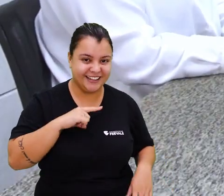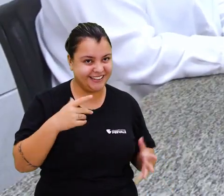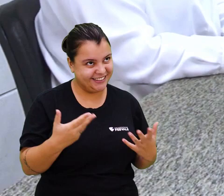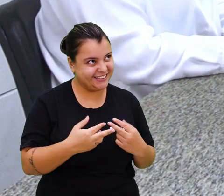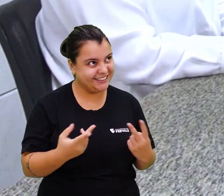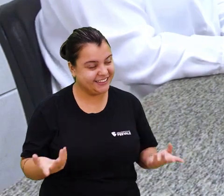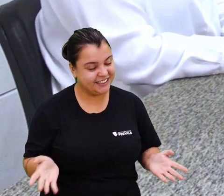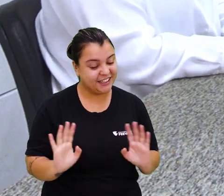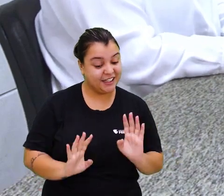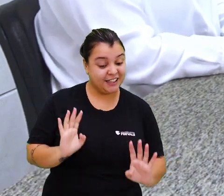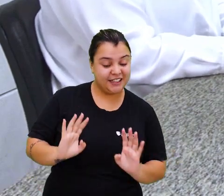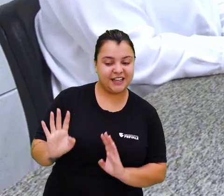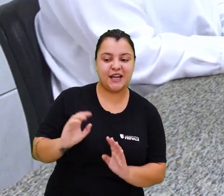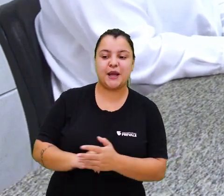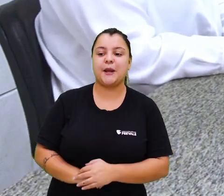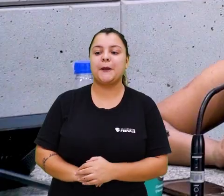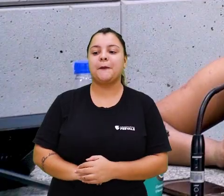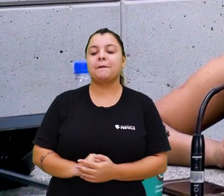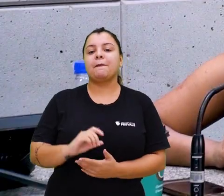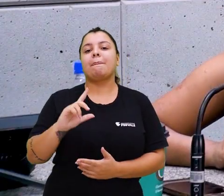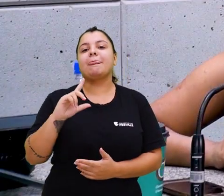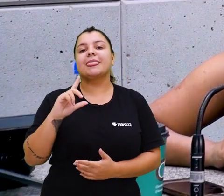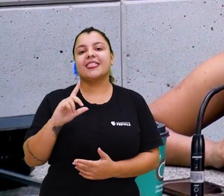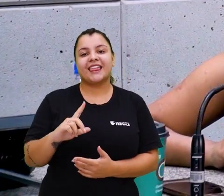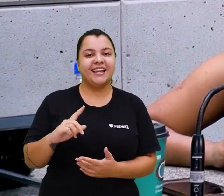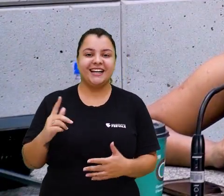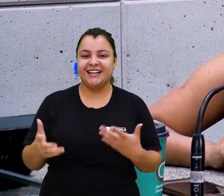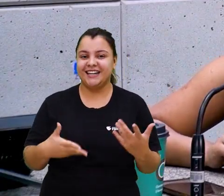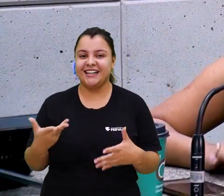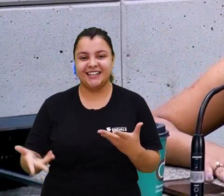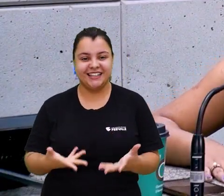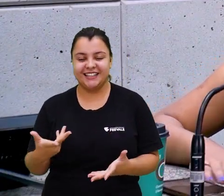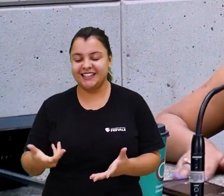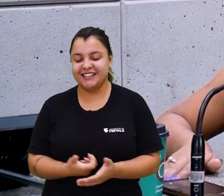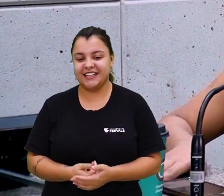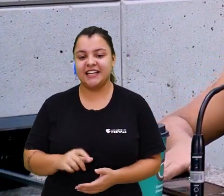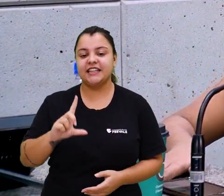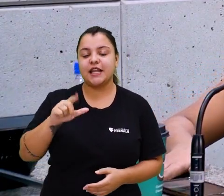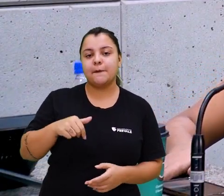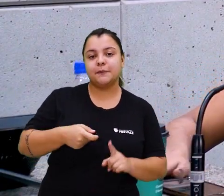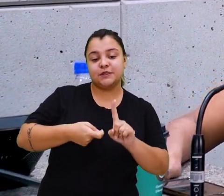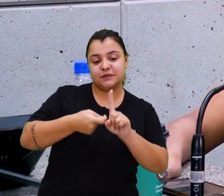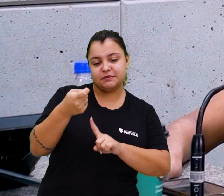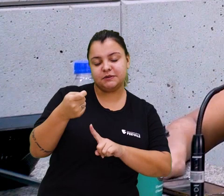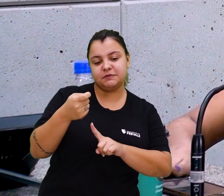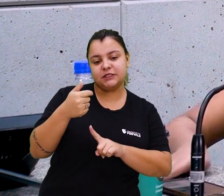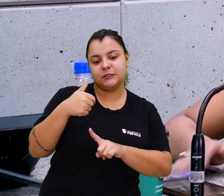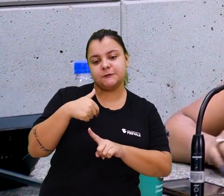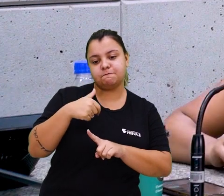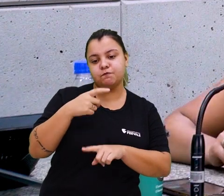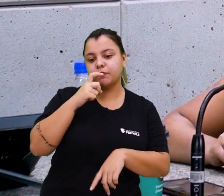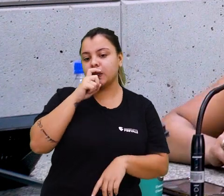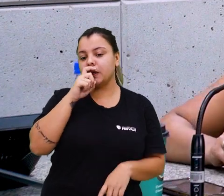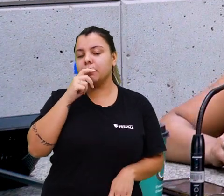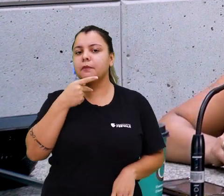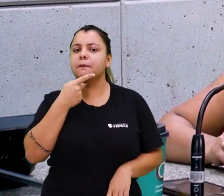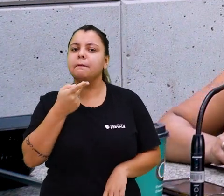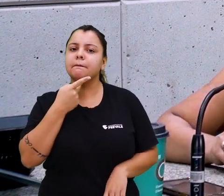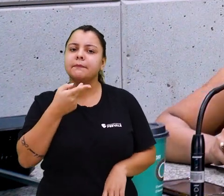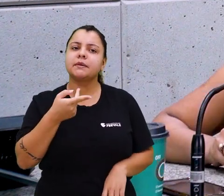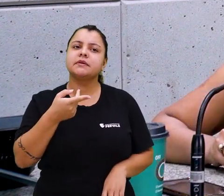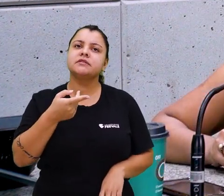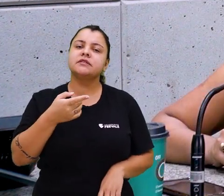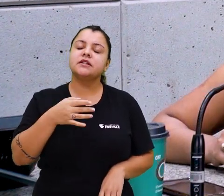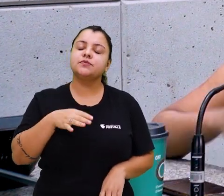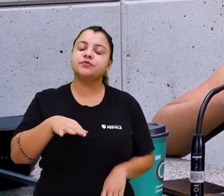isso aí depois aí do nada eu já tava já no meu primeiro mês aí meu pai falou assim tá aí a minha mãe